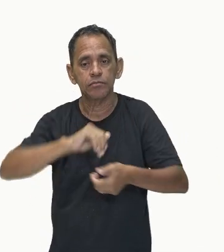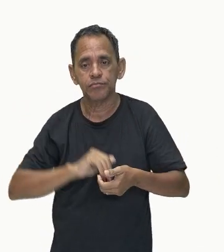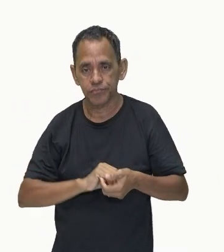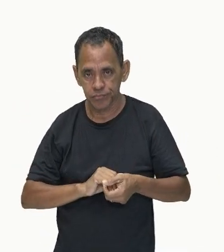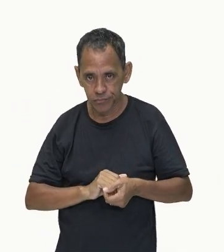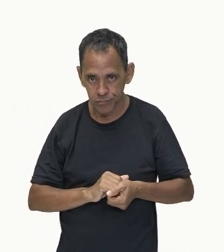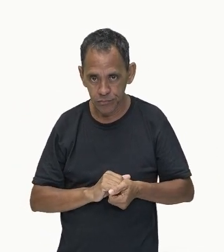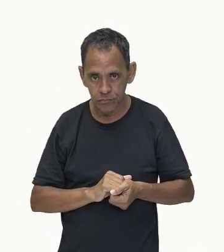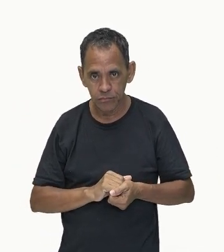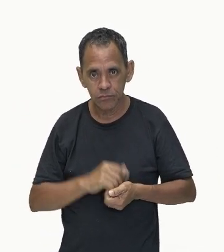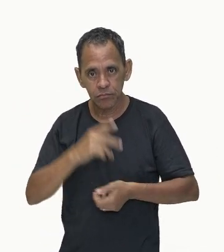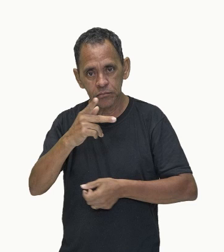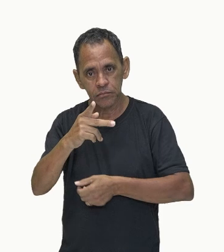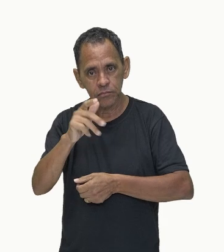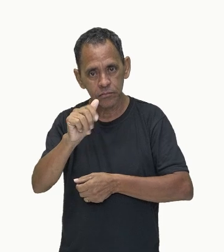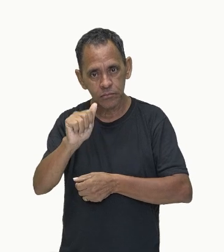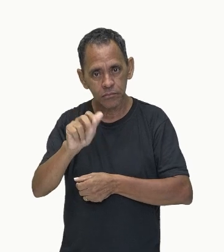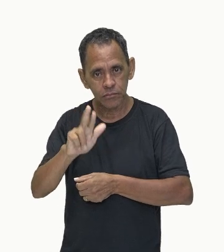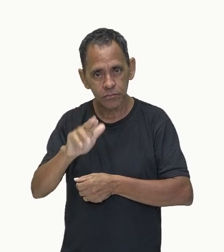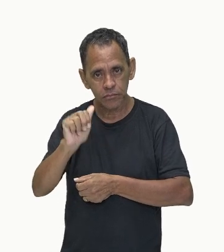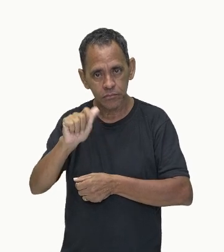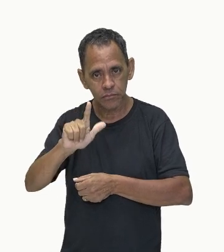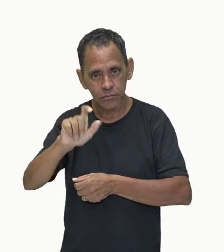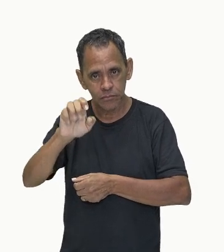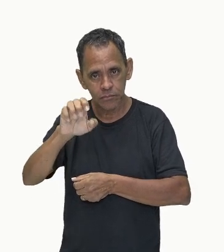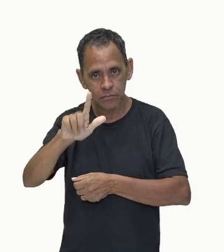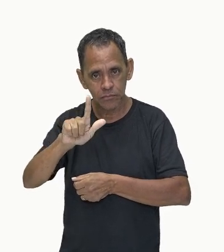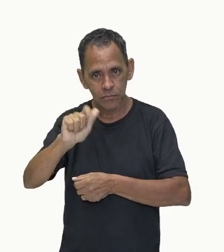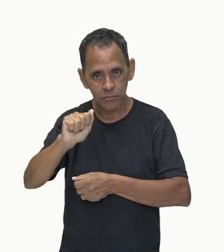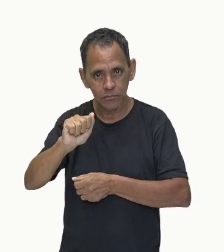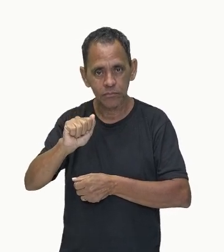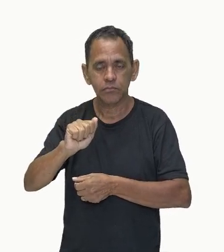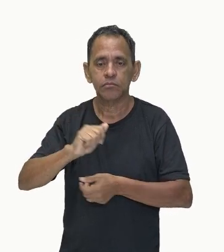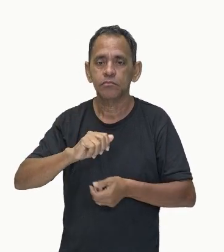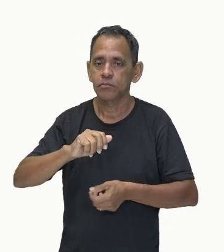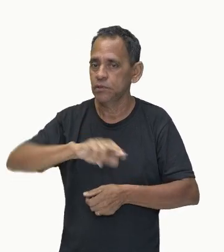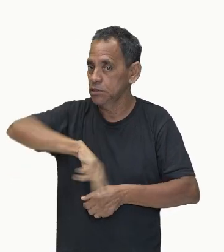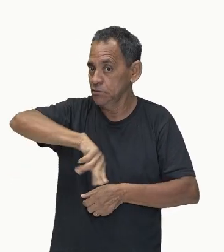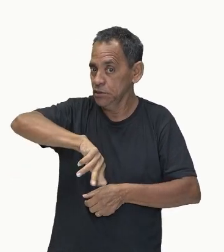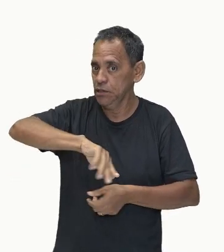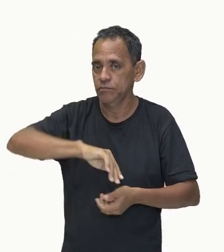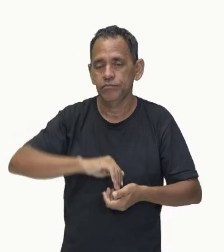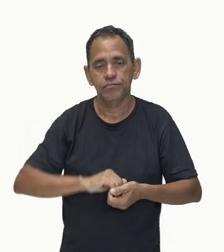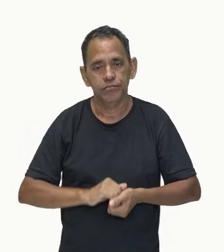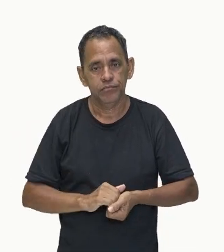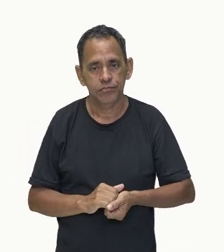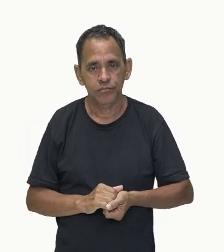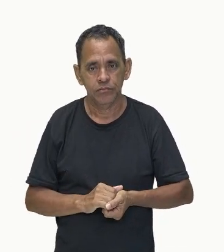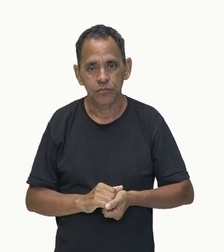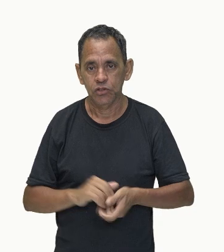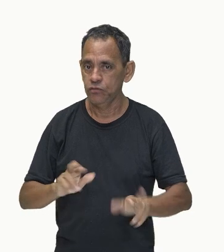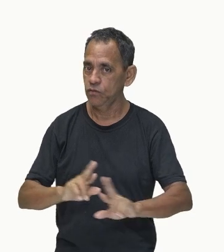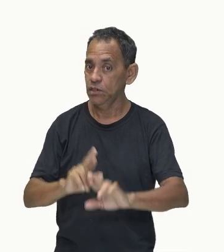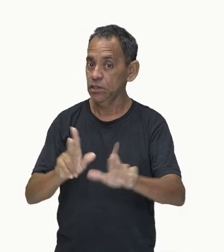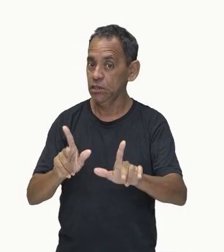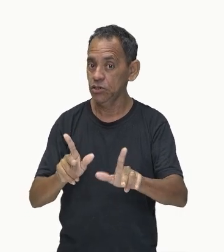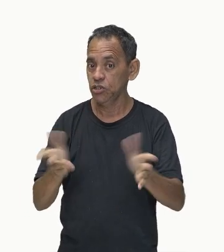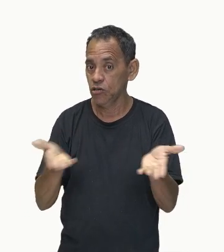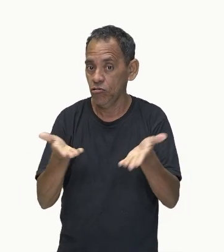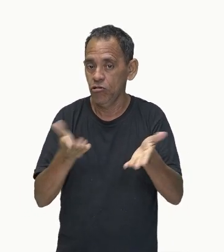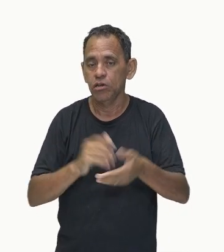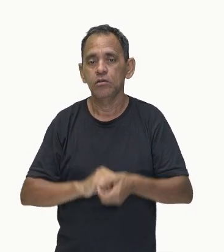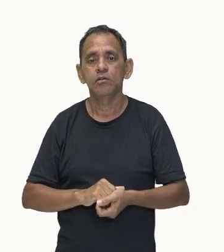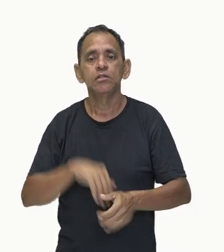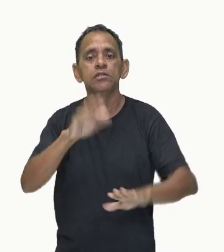essa complementação, que depende do ângulo de inclinação da força, depende do cosseno desse